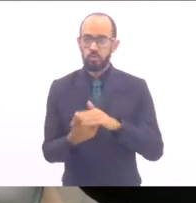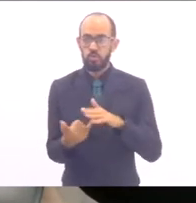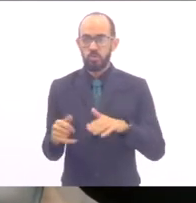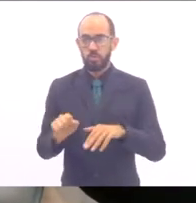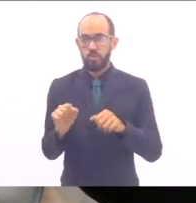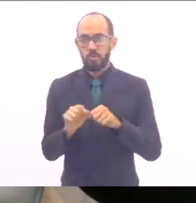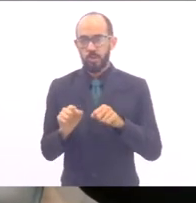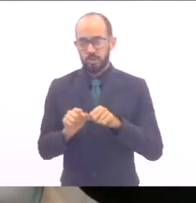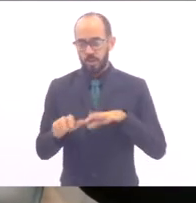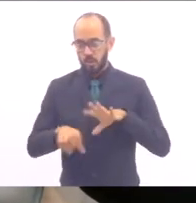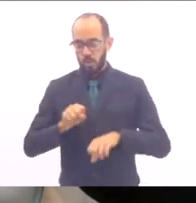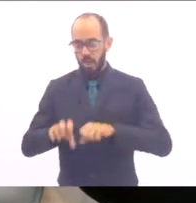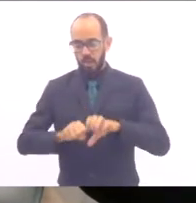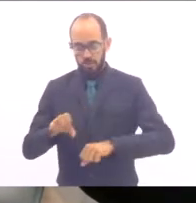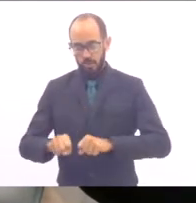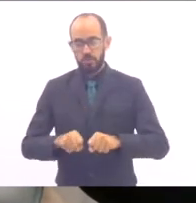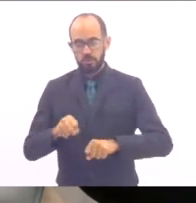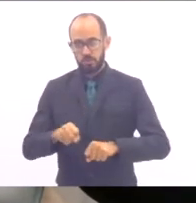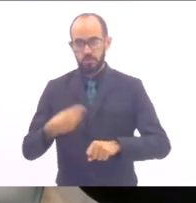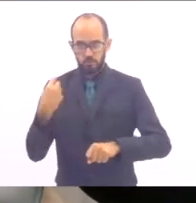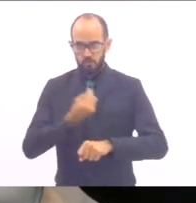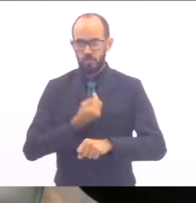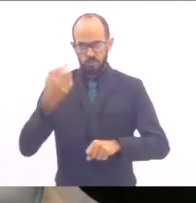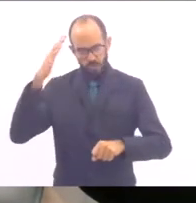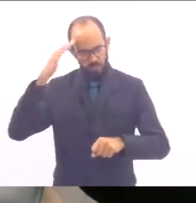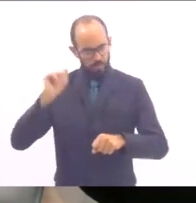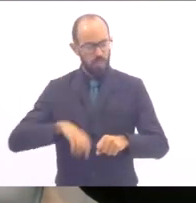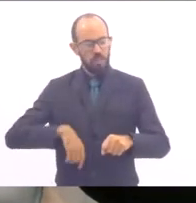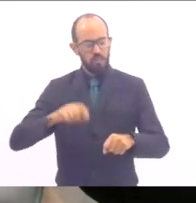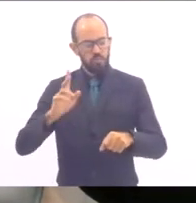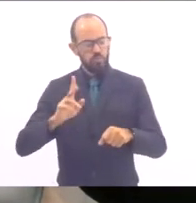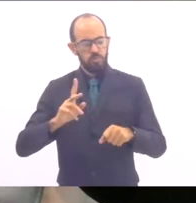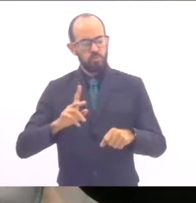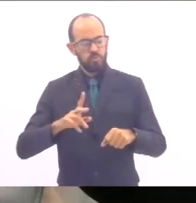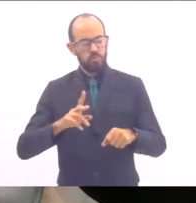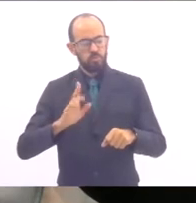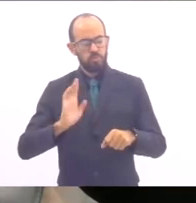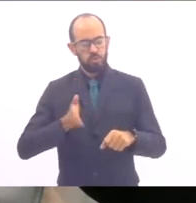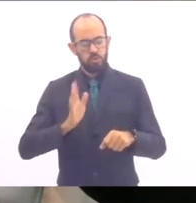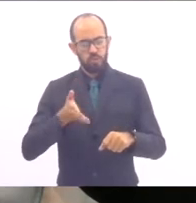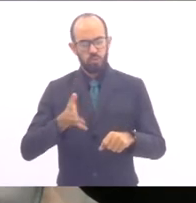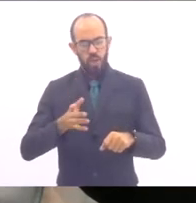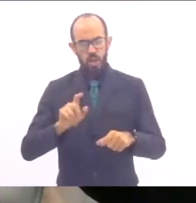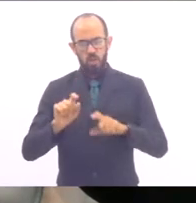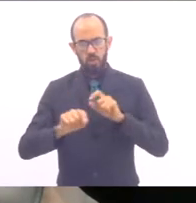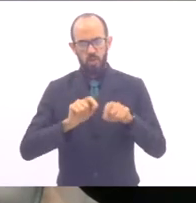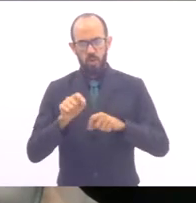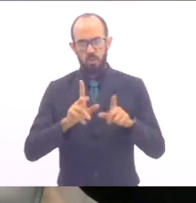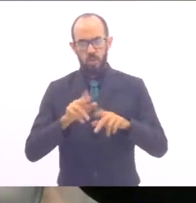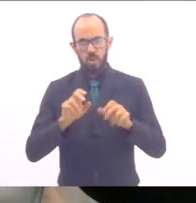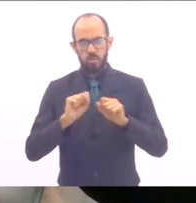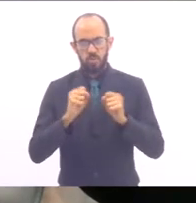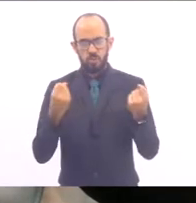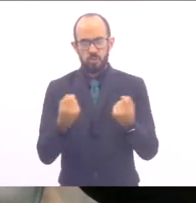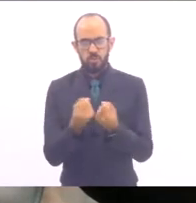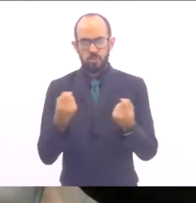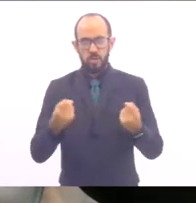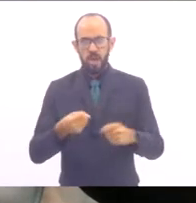a coleta seletiva. A gente sabe que, conforme exposto no seminário de